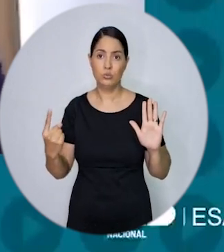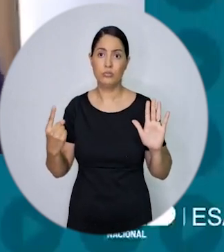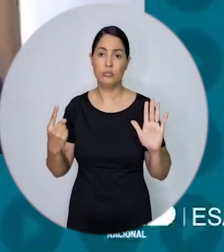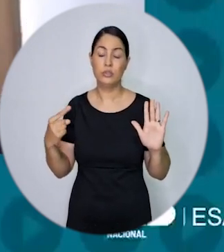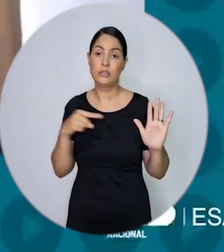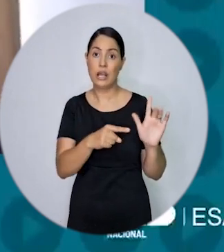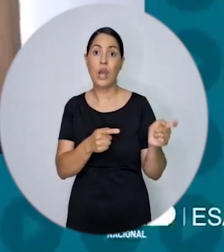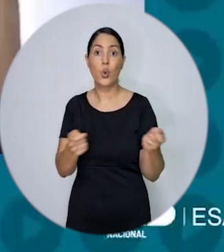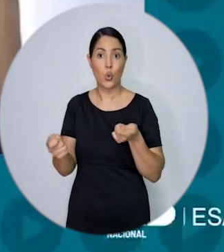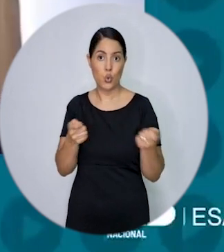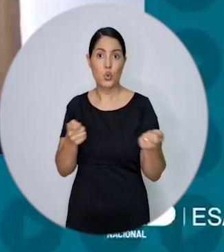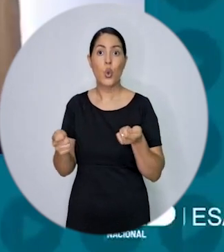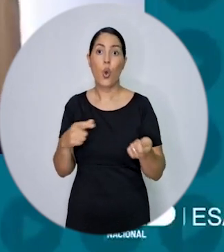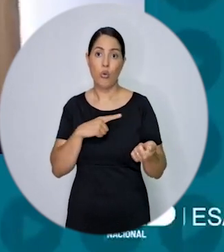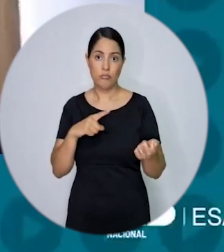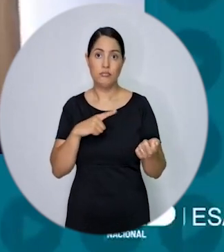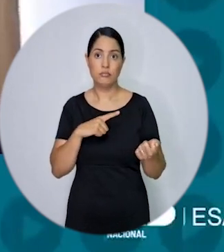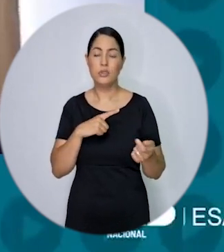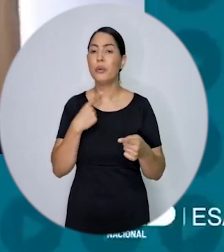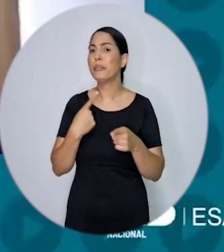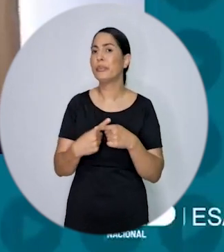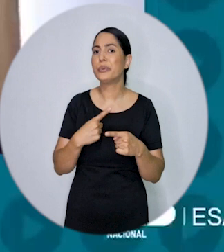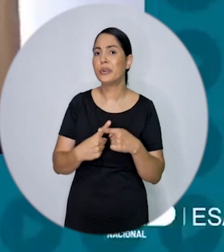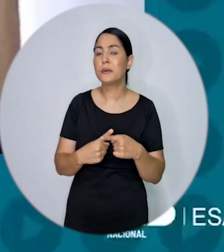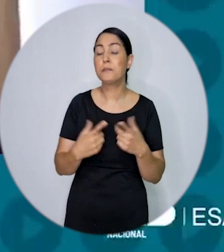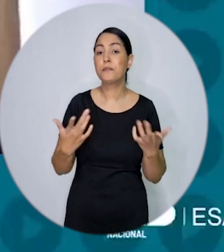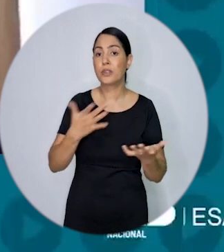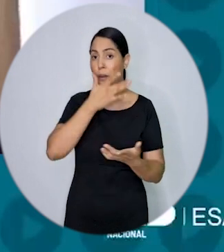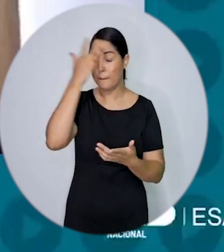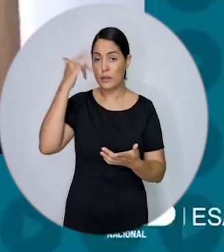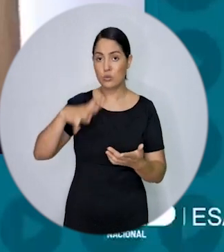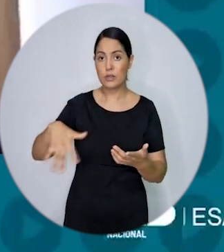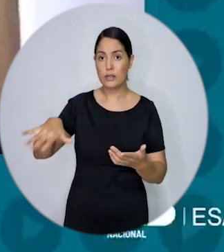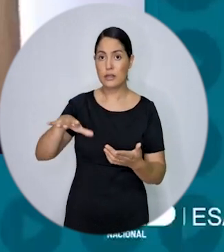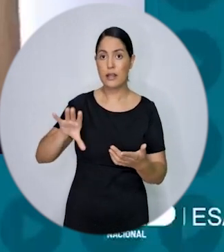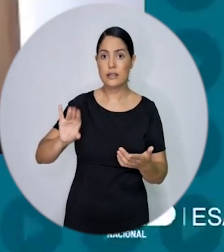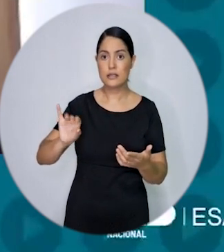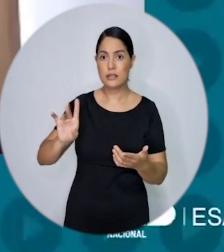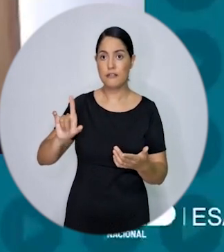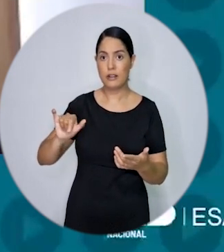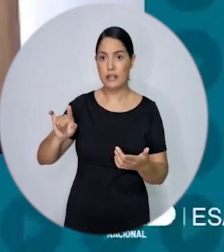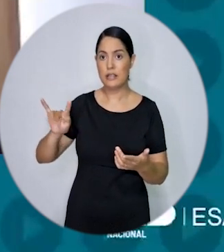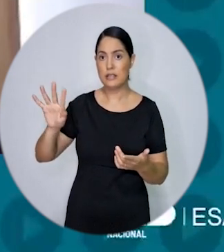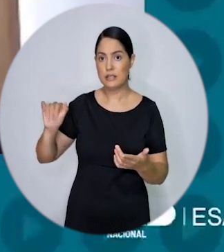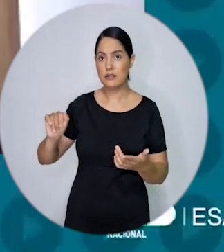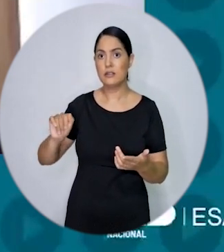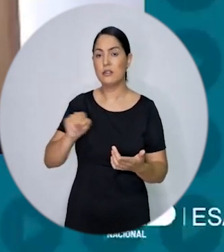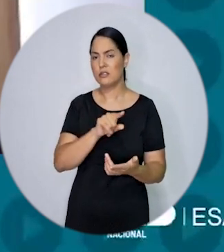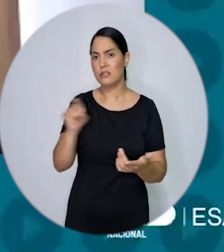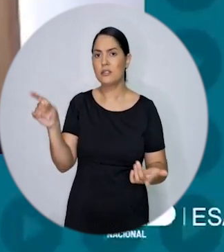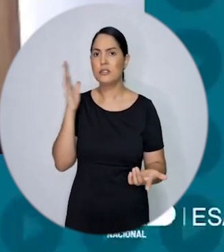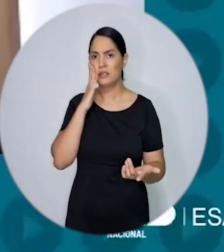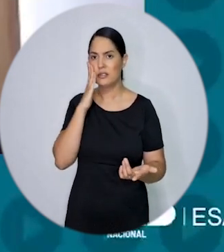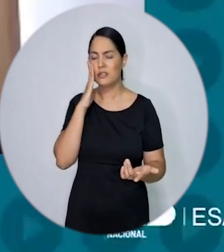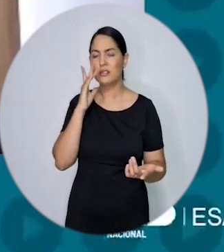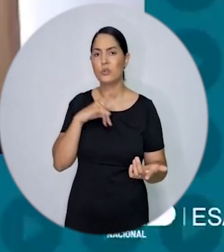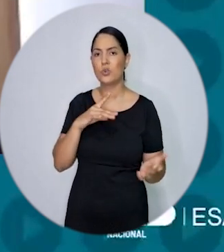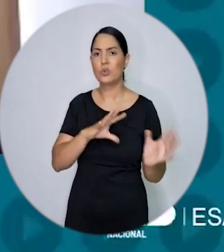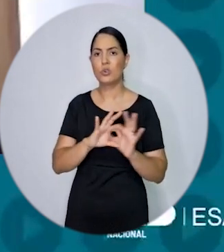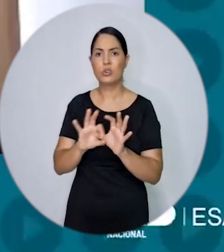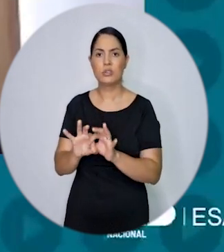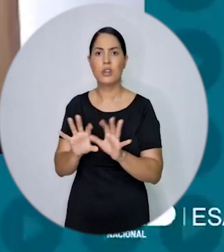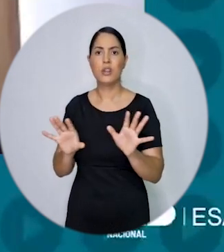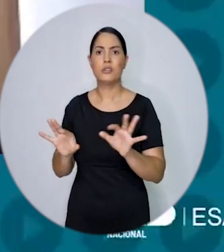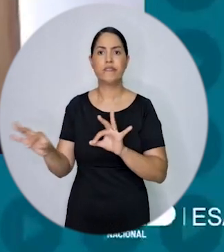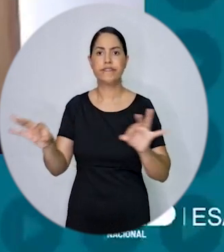muito controlada. Por quê? Porque os civilistas acabaram, é verdade, naquele momento até de uma forma